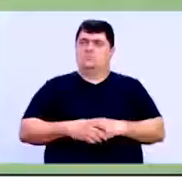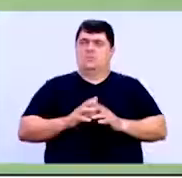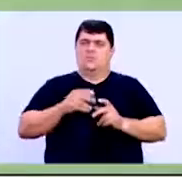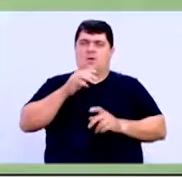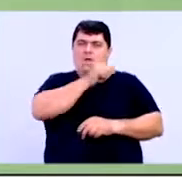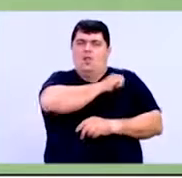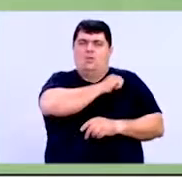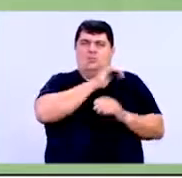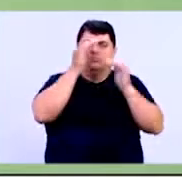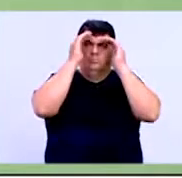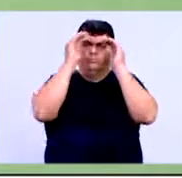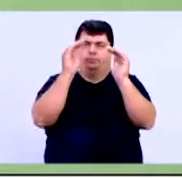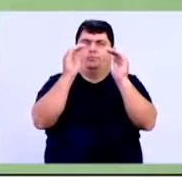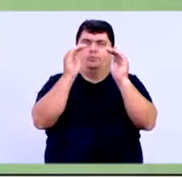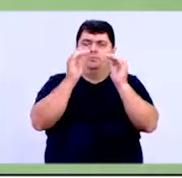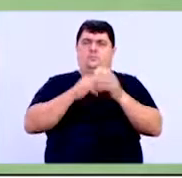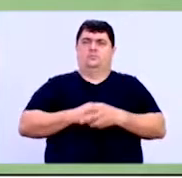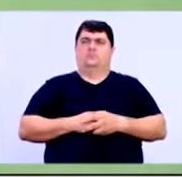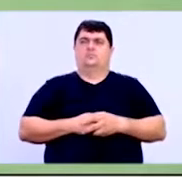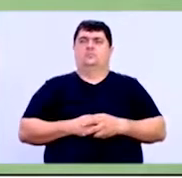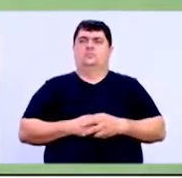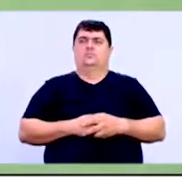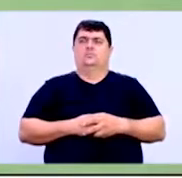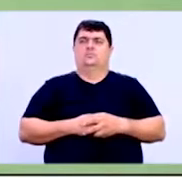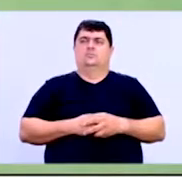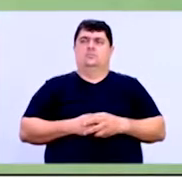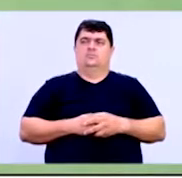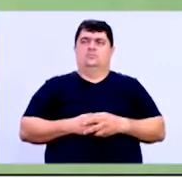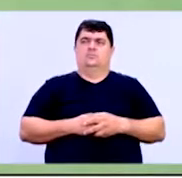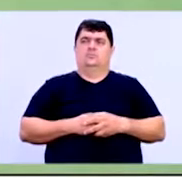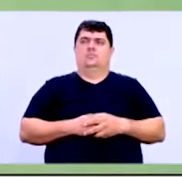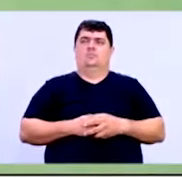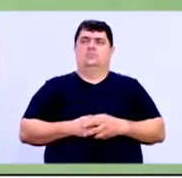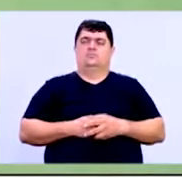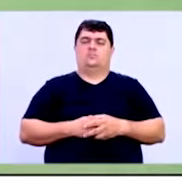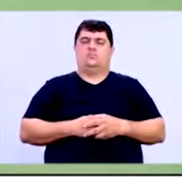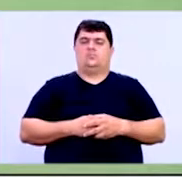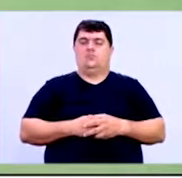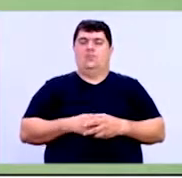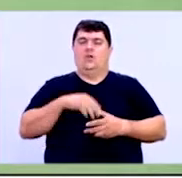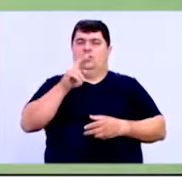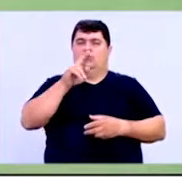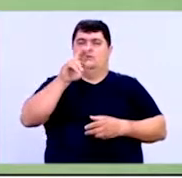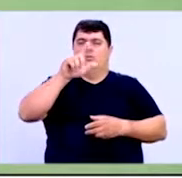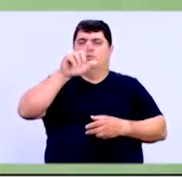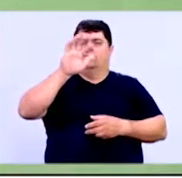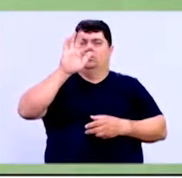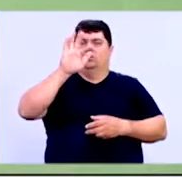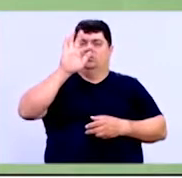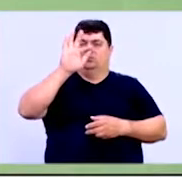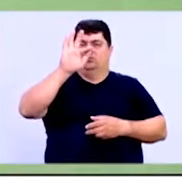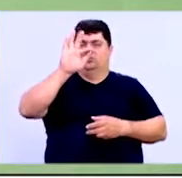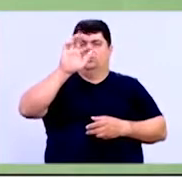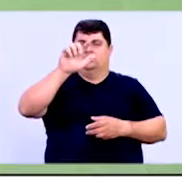atentos, gente. Obrigado pela atenção. Então vamos lá. Chamado fluxo de caixa, né? Ou também conhecido como cash flow. Esse fluxo